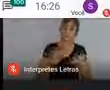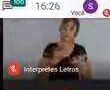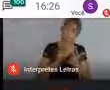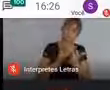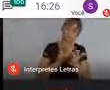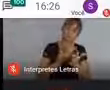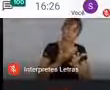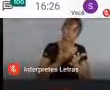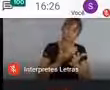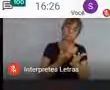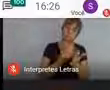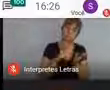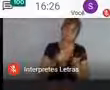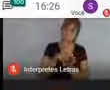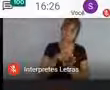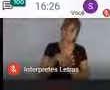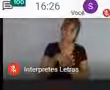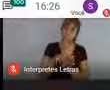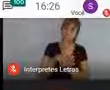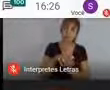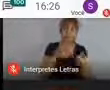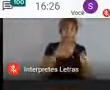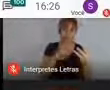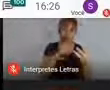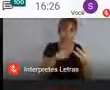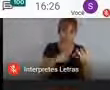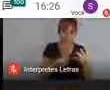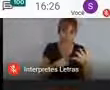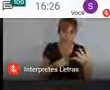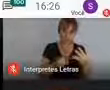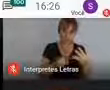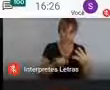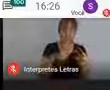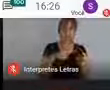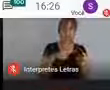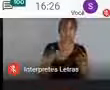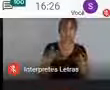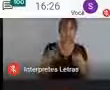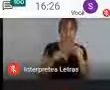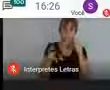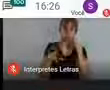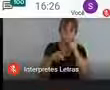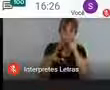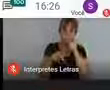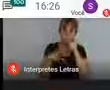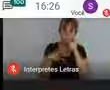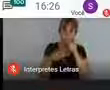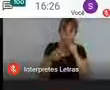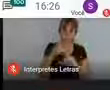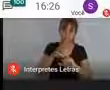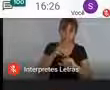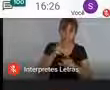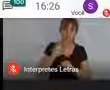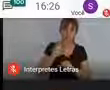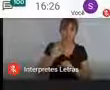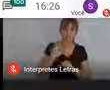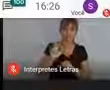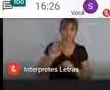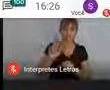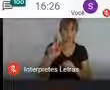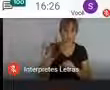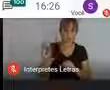orientados, 3 deles são orientados pela professora doutora Marilúcia Barros de Oliveira, do programa